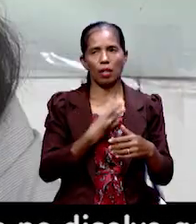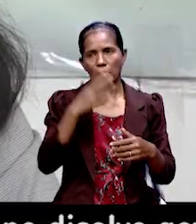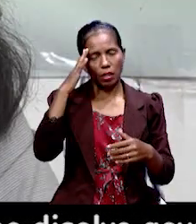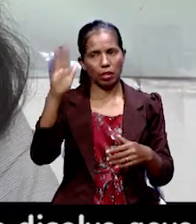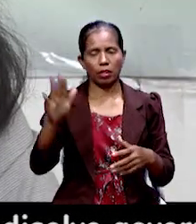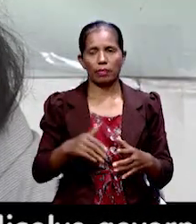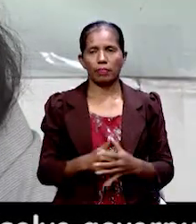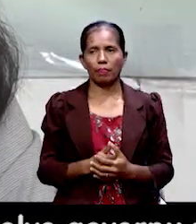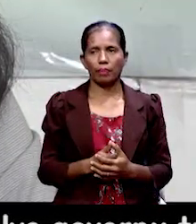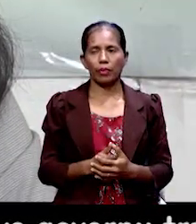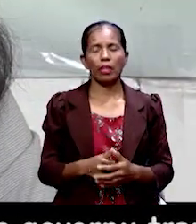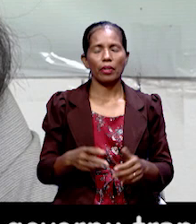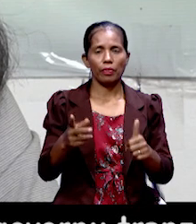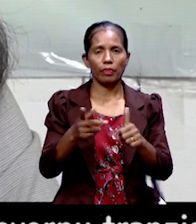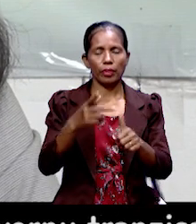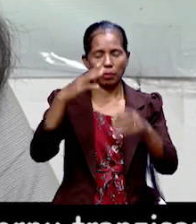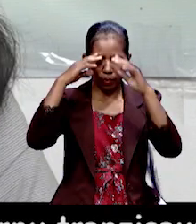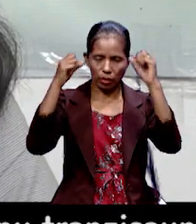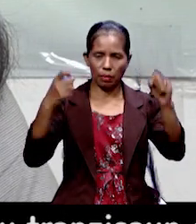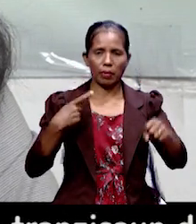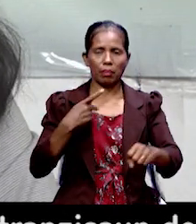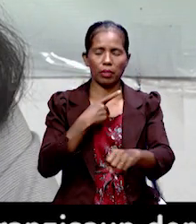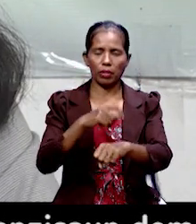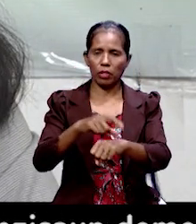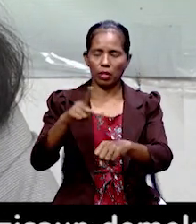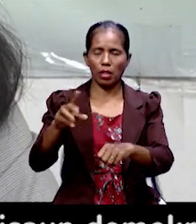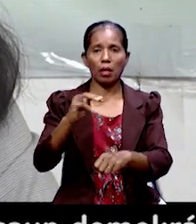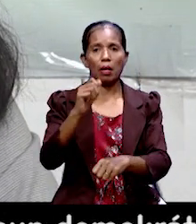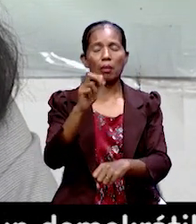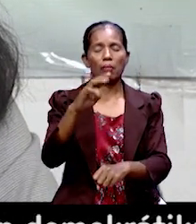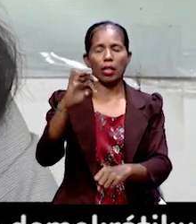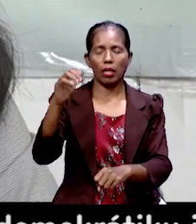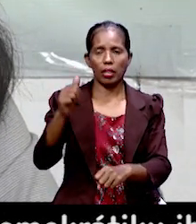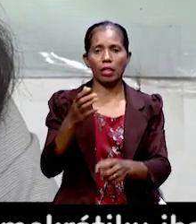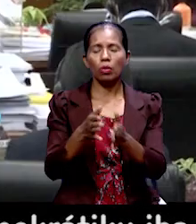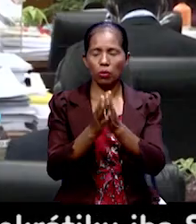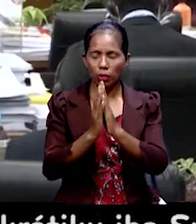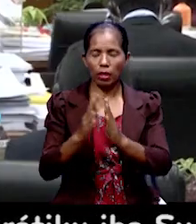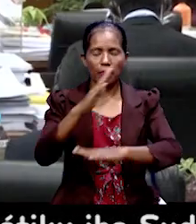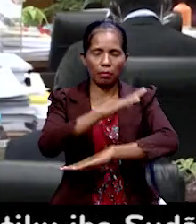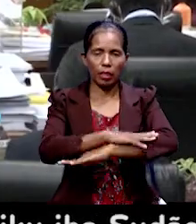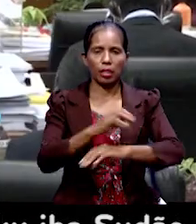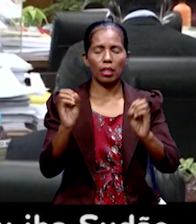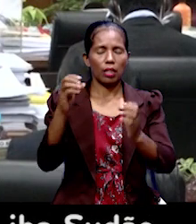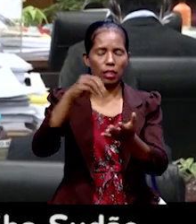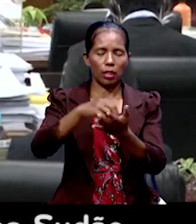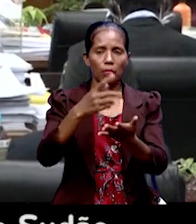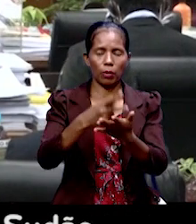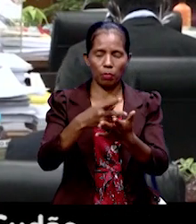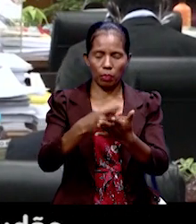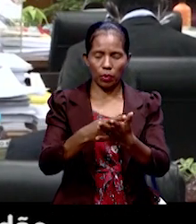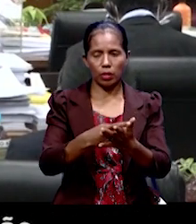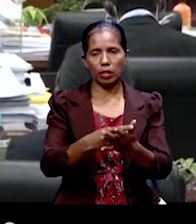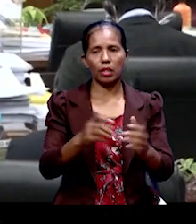hadun. Vice-presidente Parlamento Nacional Maria Angelina Sarmento justifica mesa la admite proposta alteração sirane